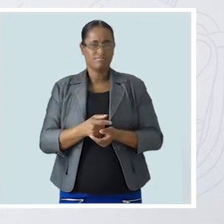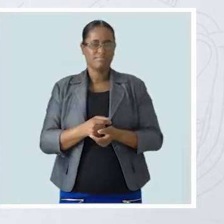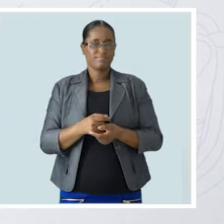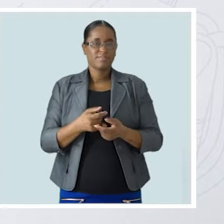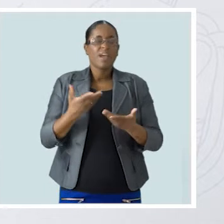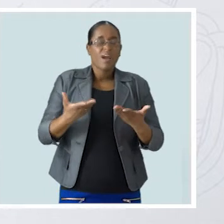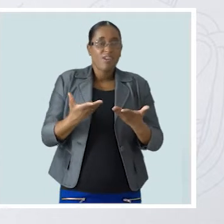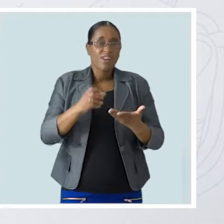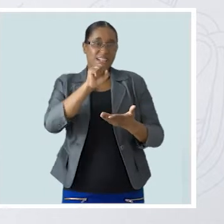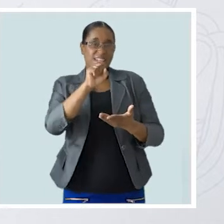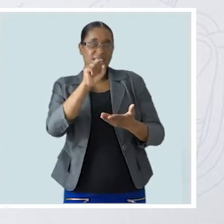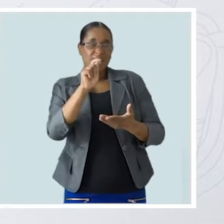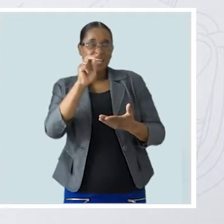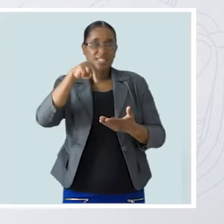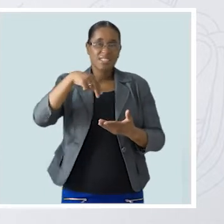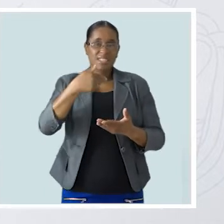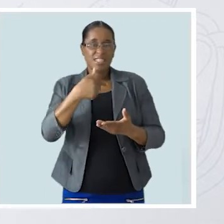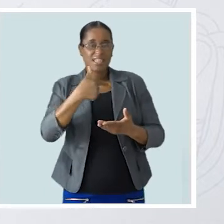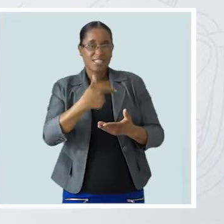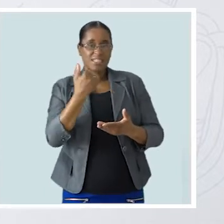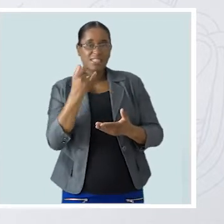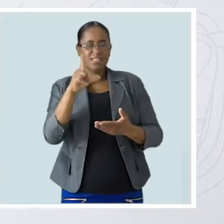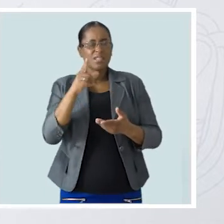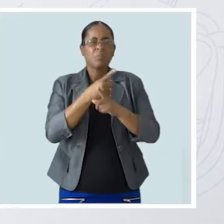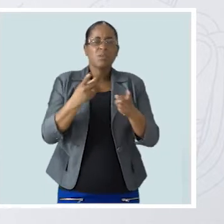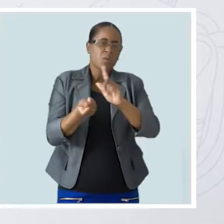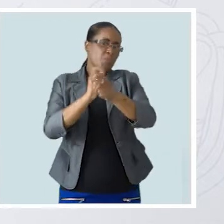Porque, o que é que nós vimos? Porque é